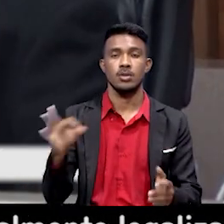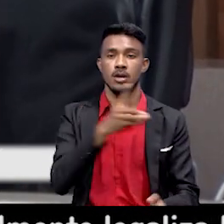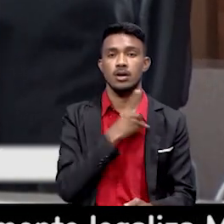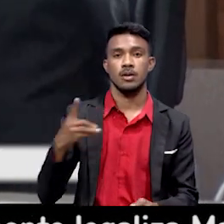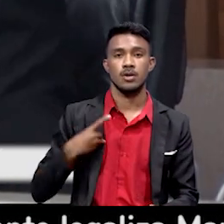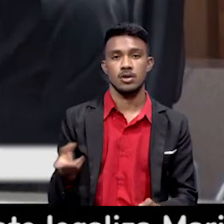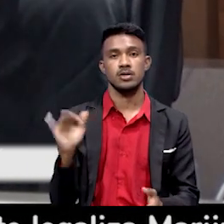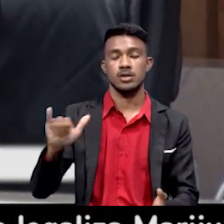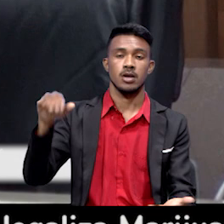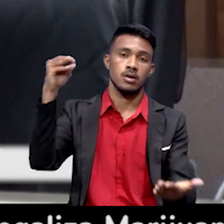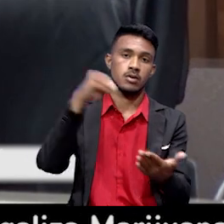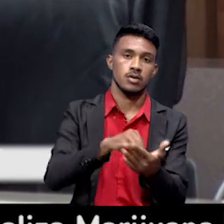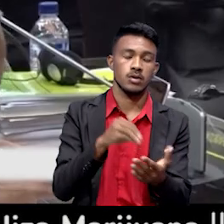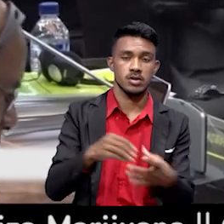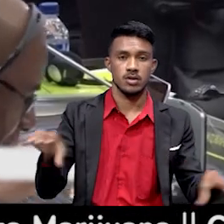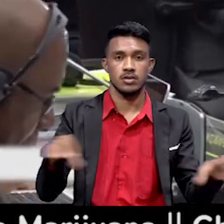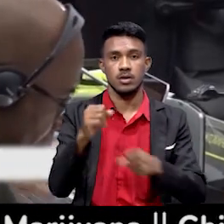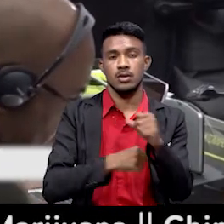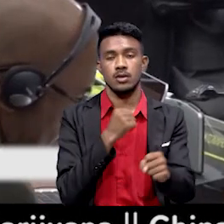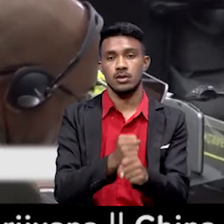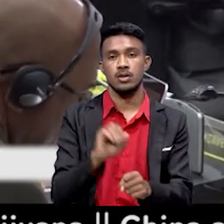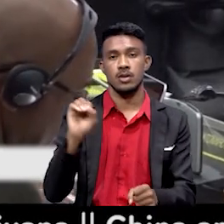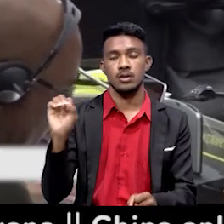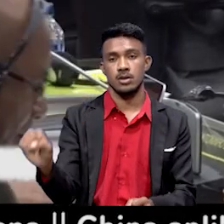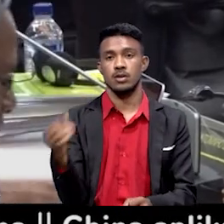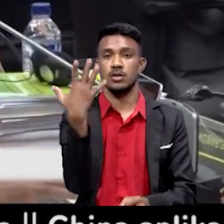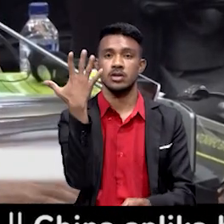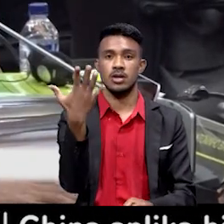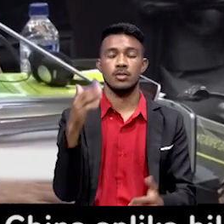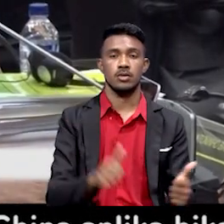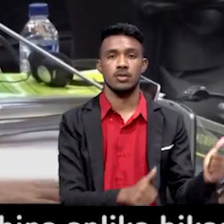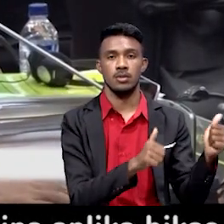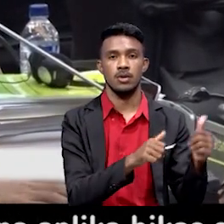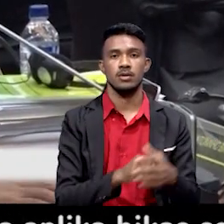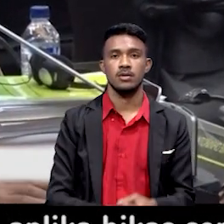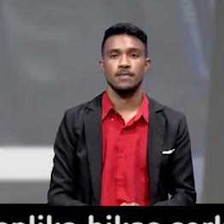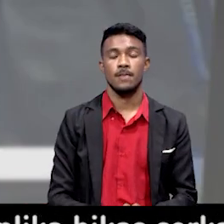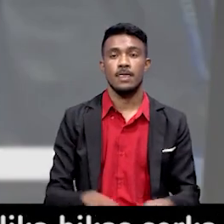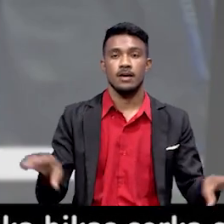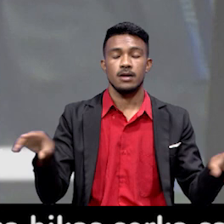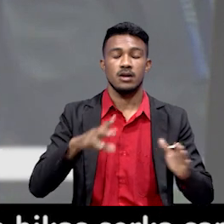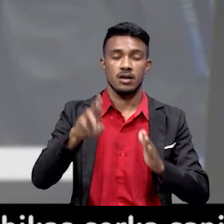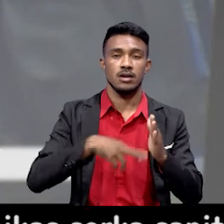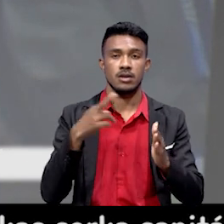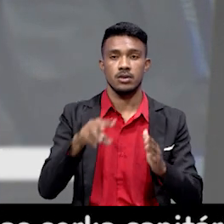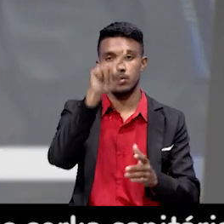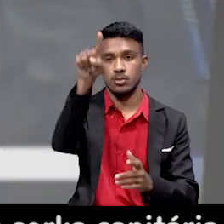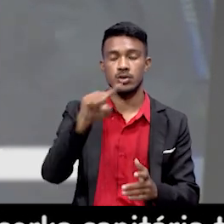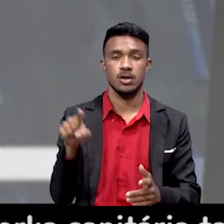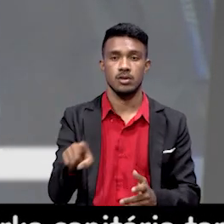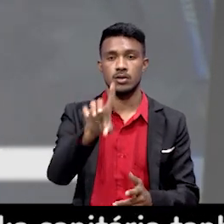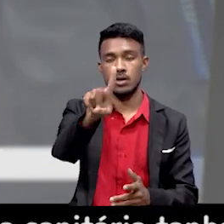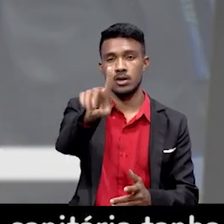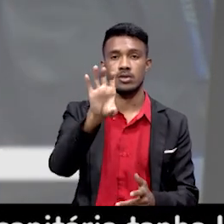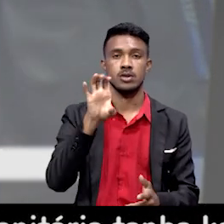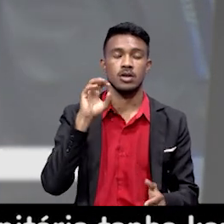exerce ona cargo durante tinan sanu resin lima tirmalo. pensão né se mantém por cento atos ida ba